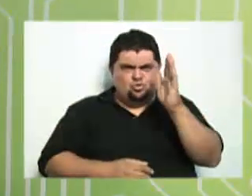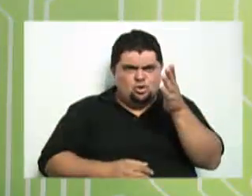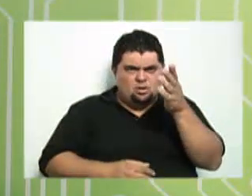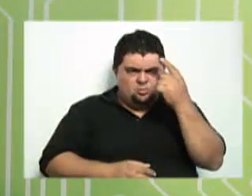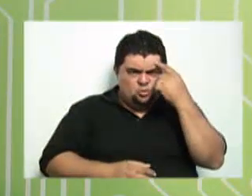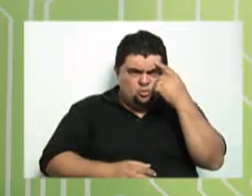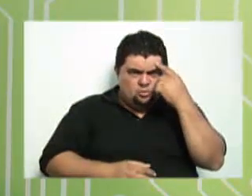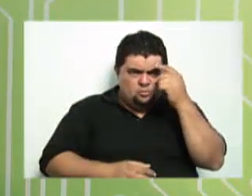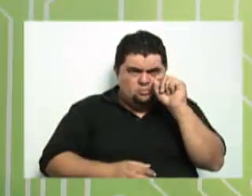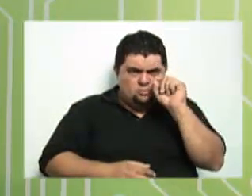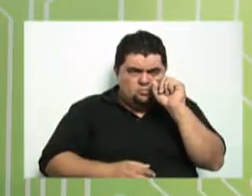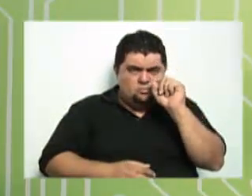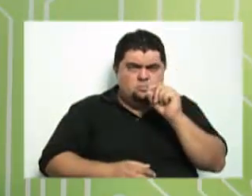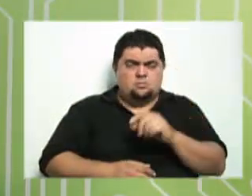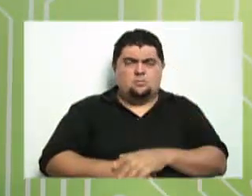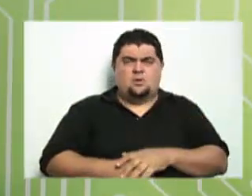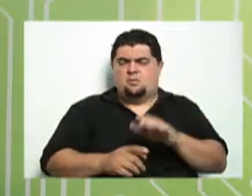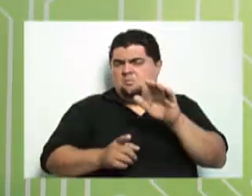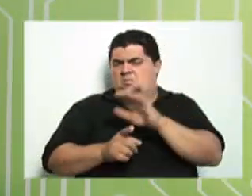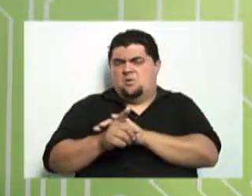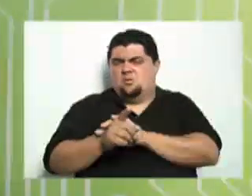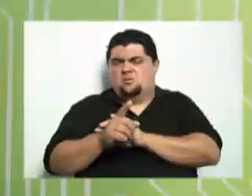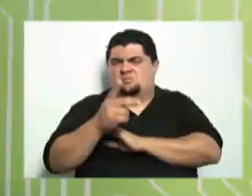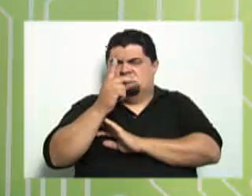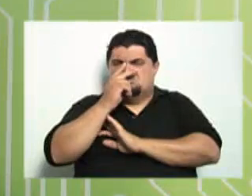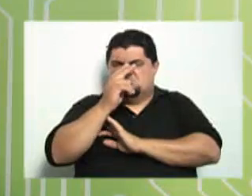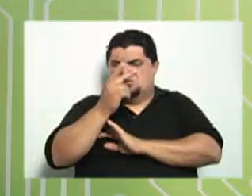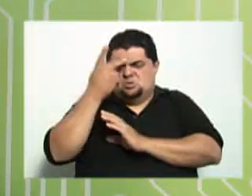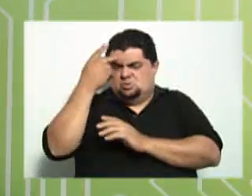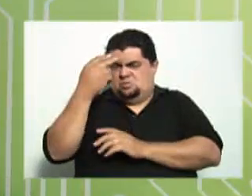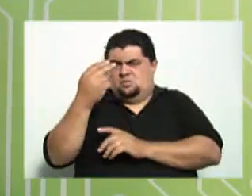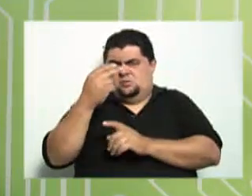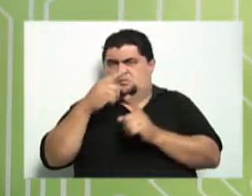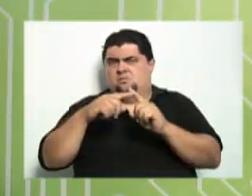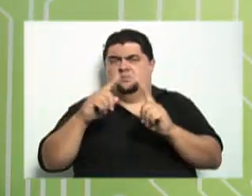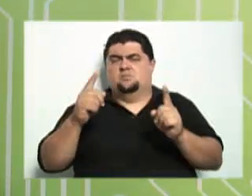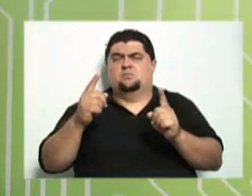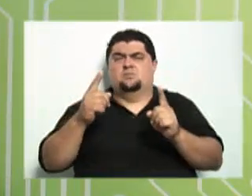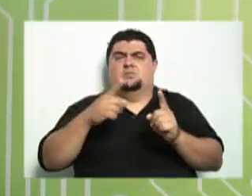pensou sobre isso? É uma pergunta que às vezes parece bastante natural. Você pensa,